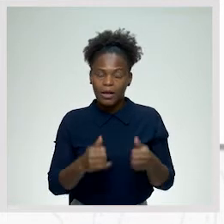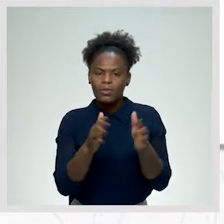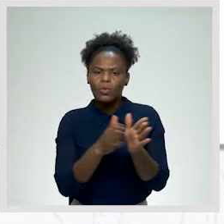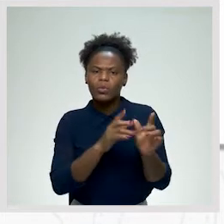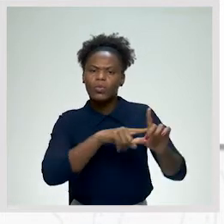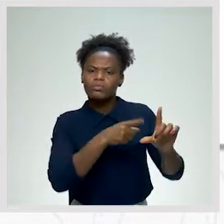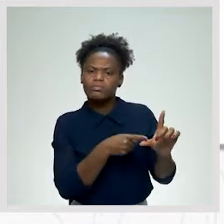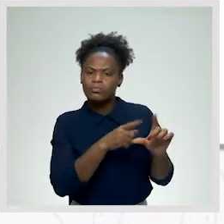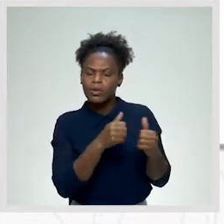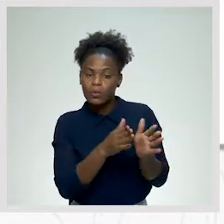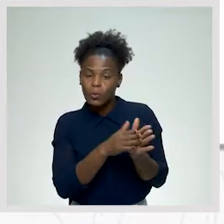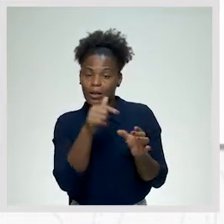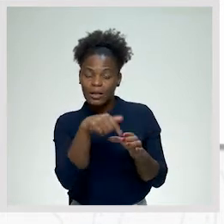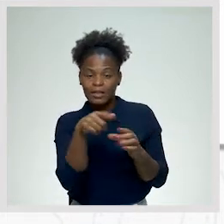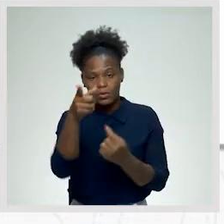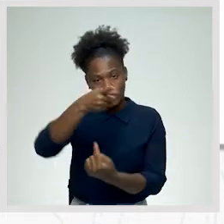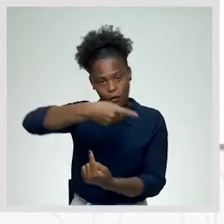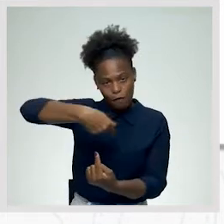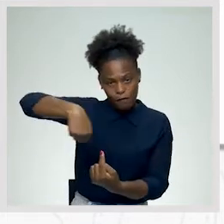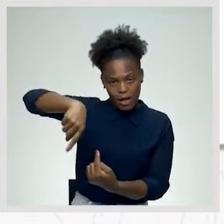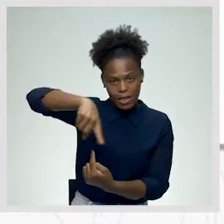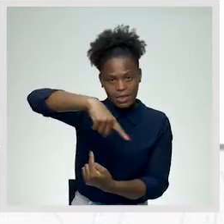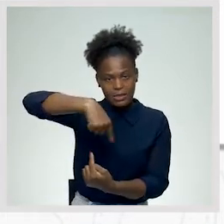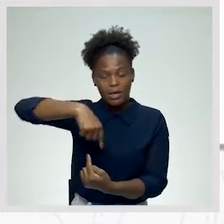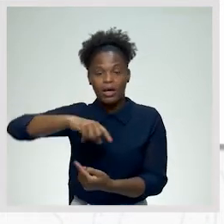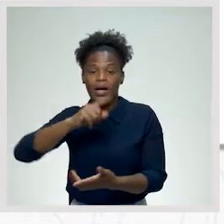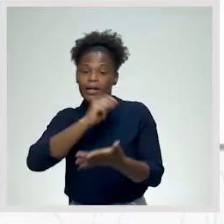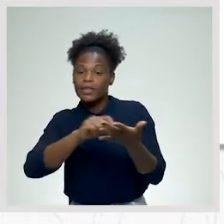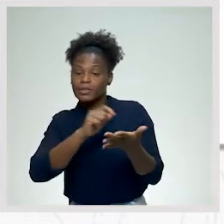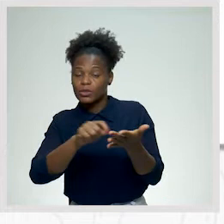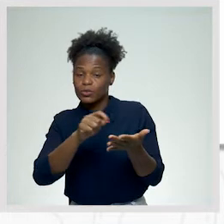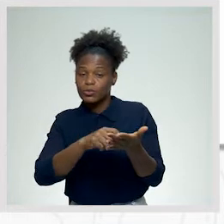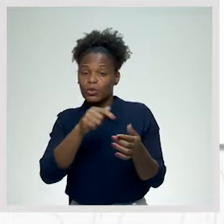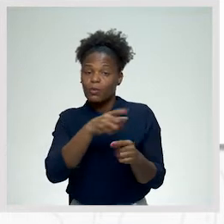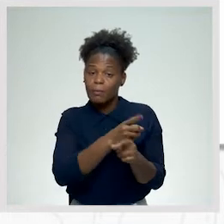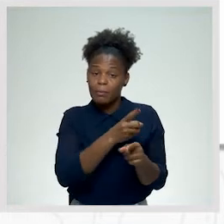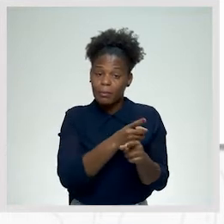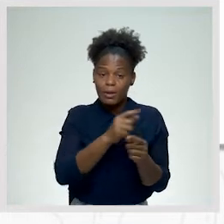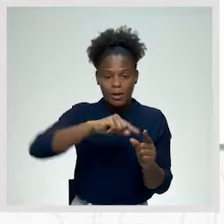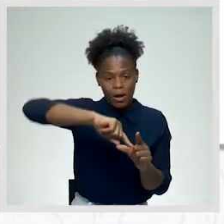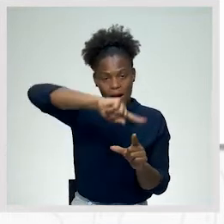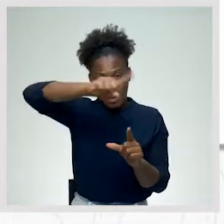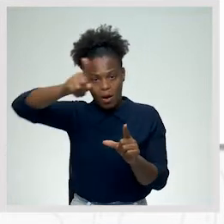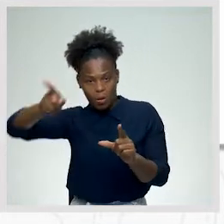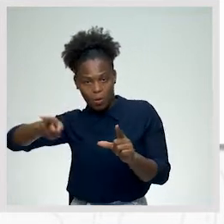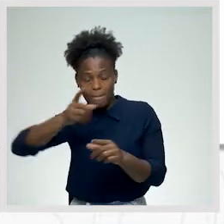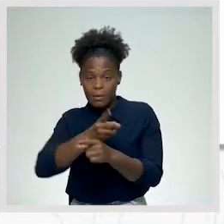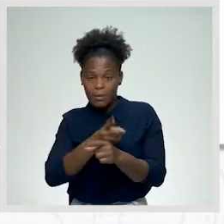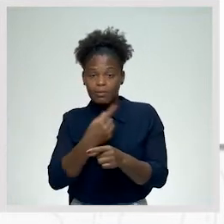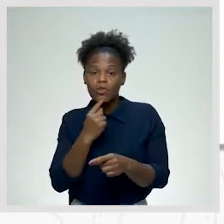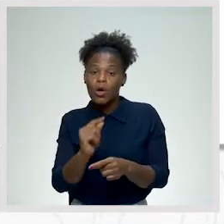todos os ângulos de uma circunferência inscritos no mesmo arco são